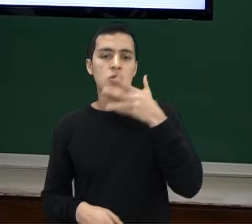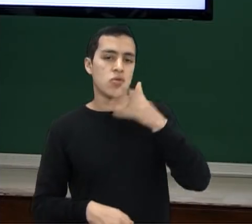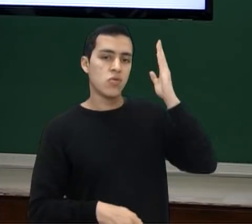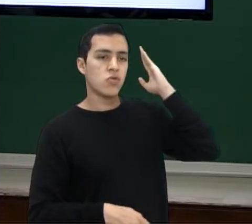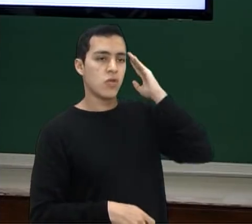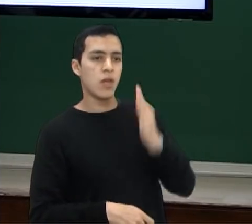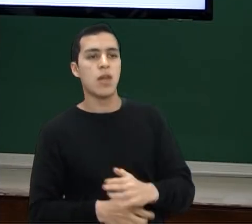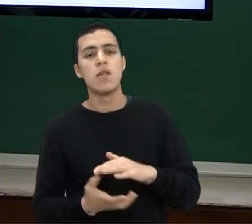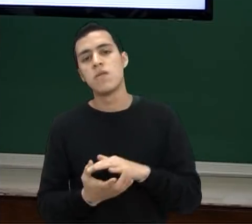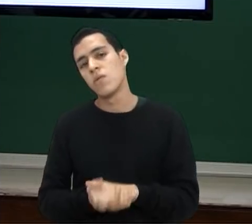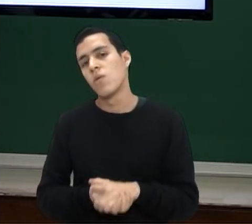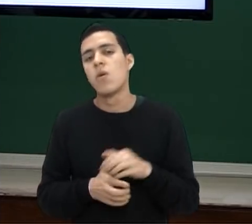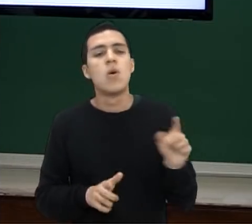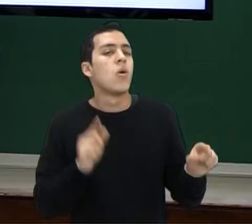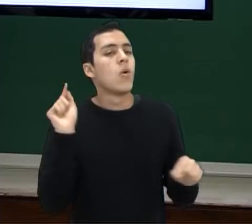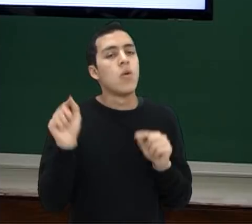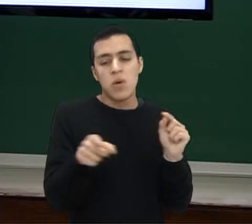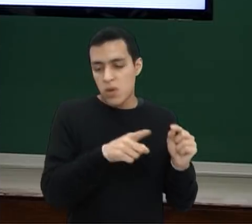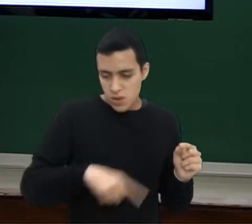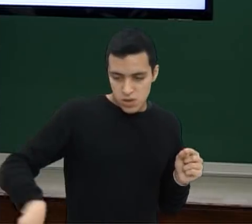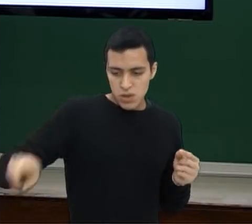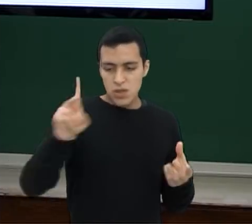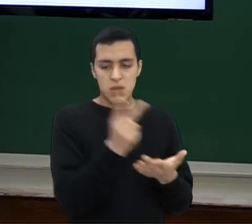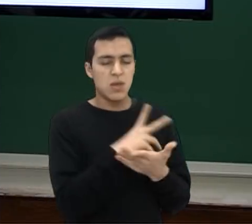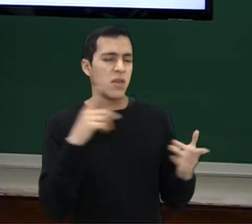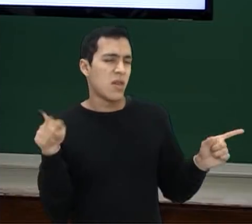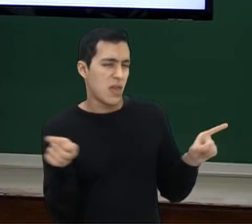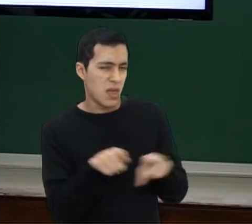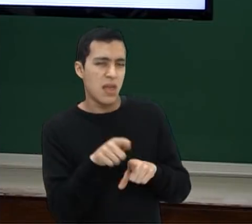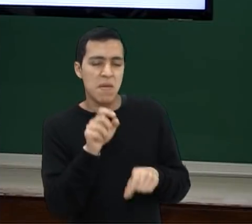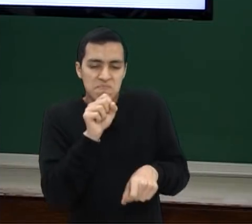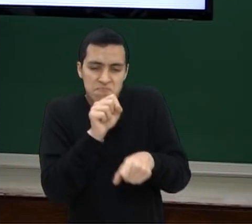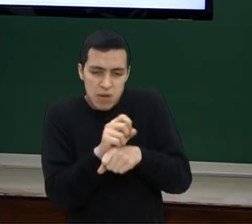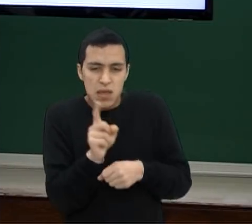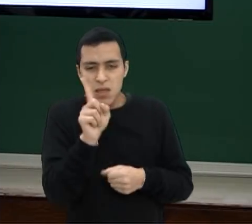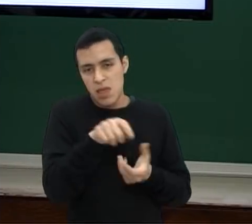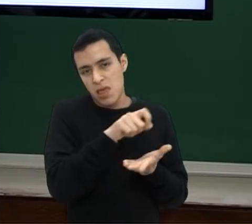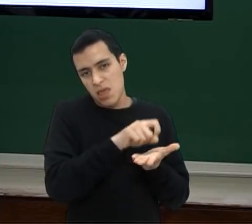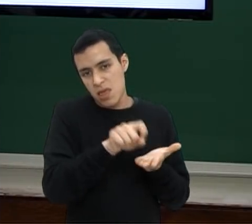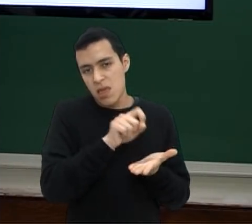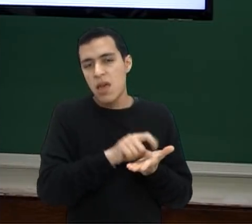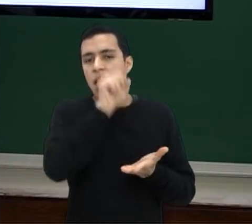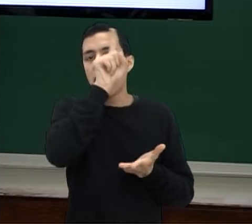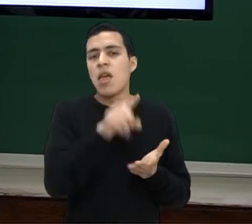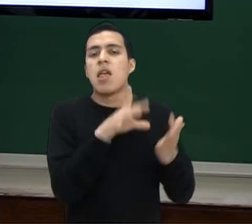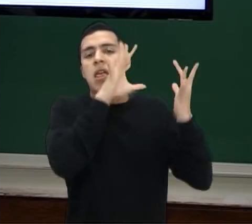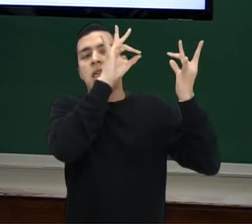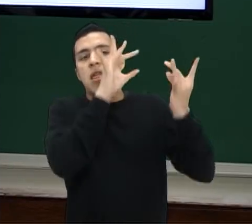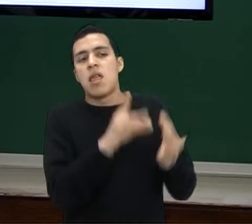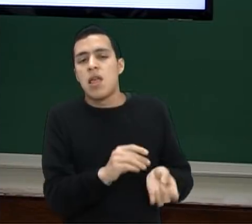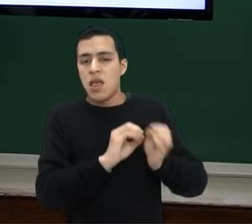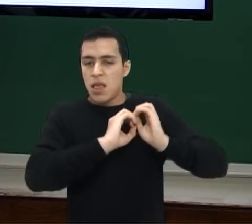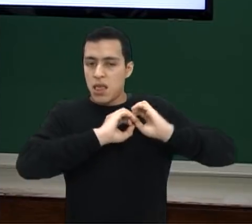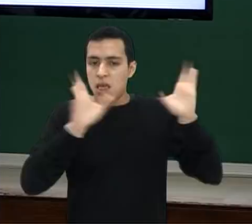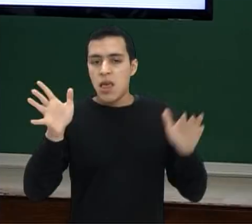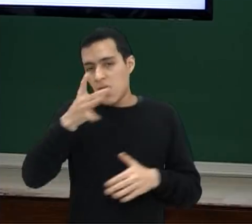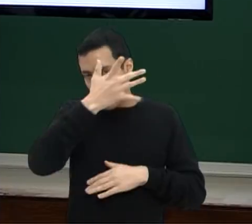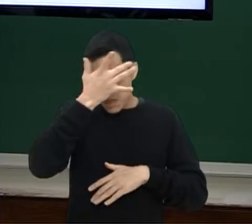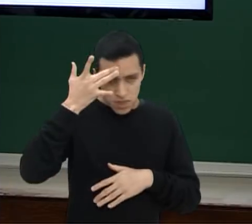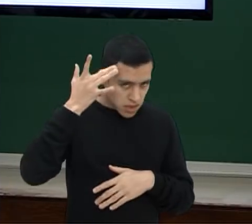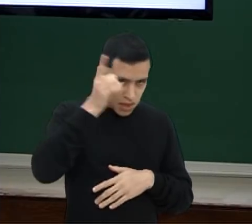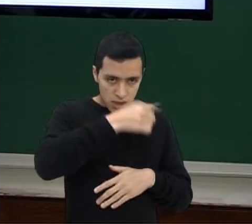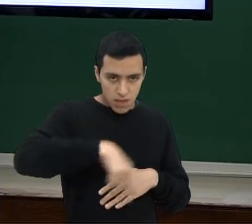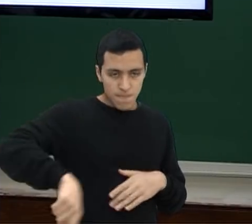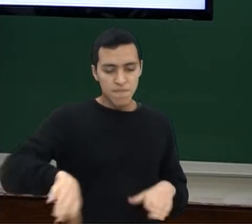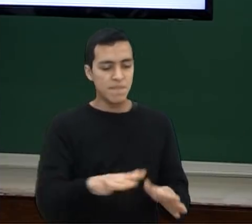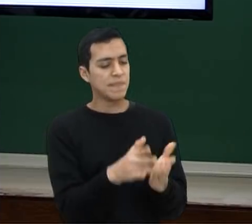E o que está acontecendo ali, até a pausa é escrito, né, é descrito ali, é explícito para o leitor. Então